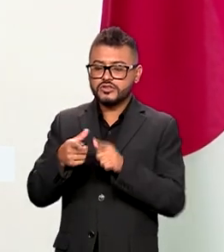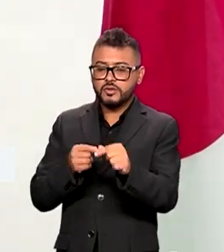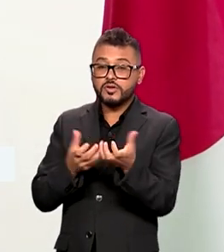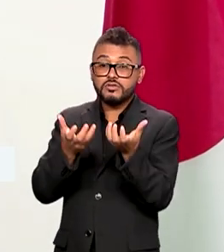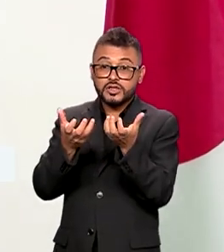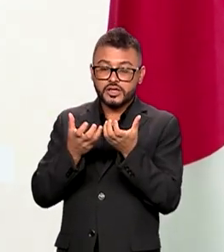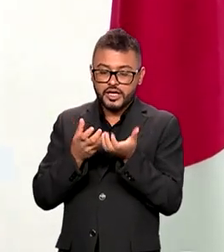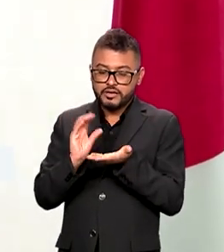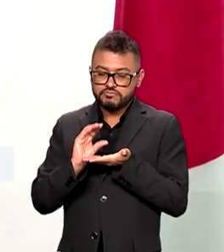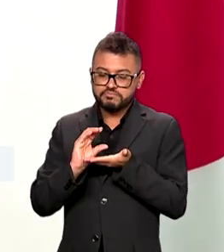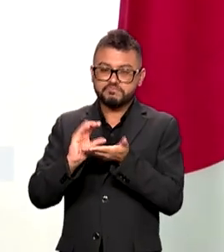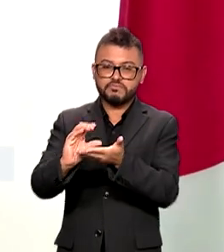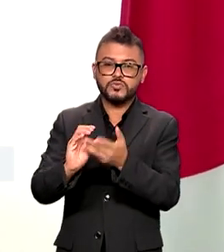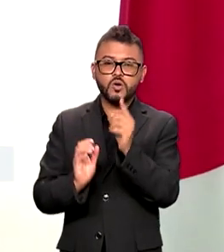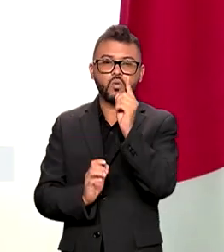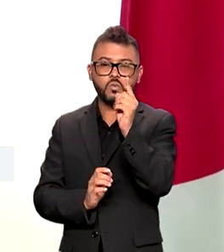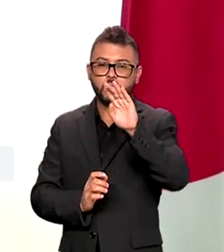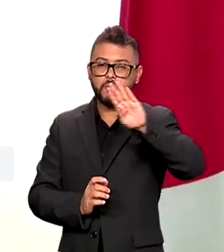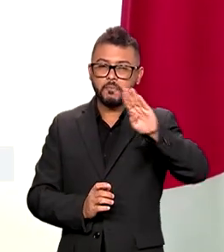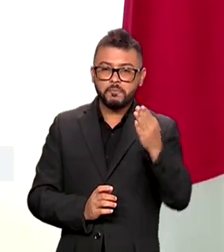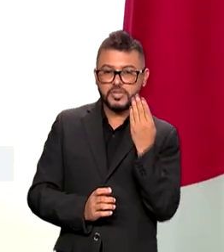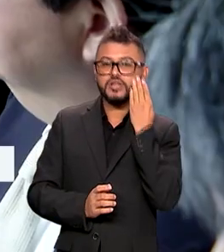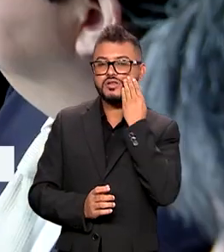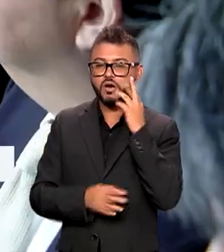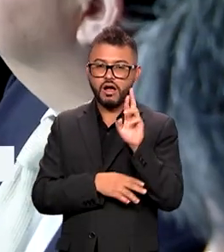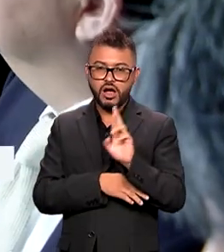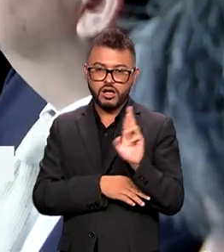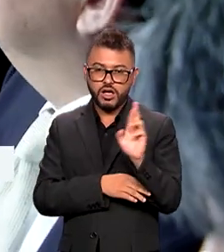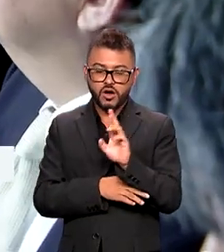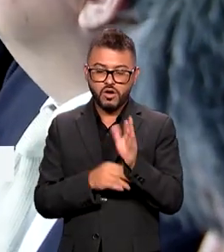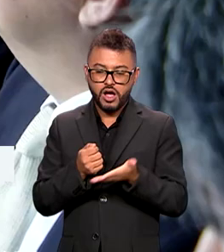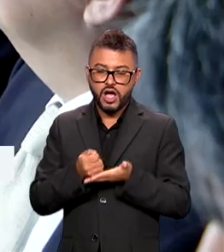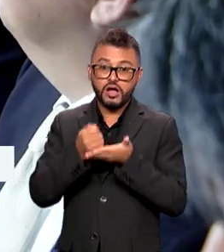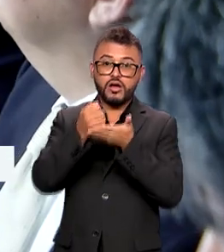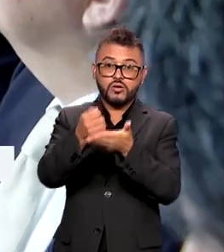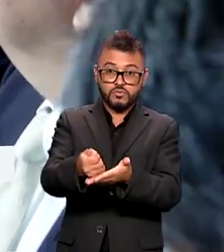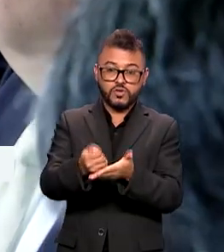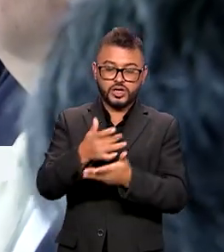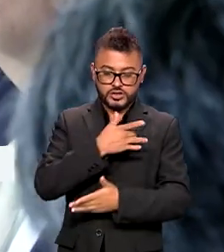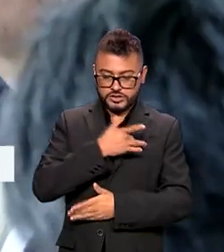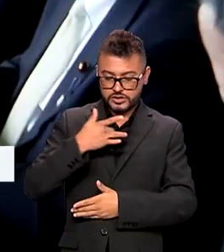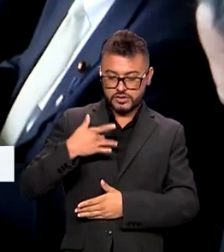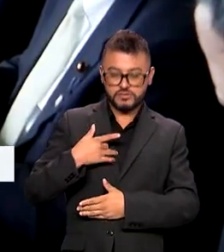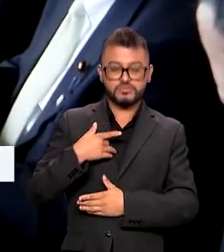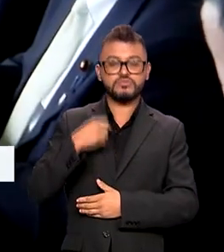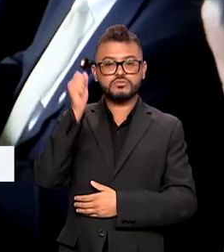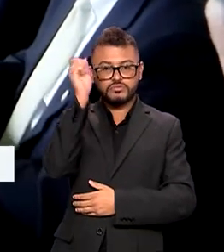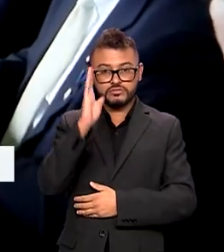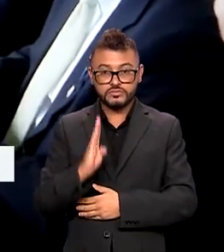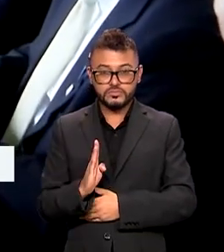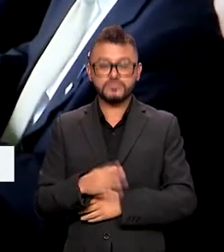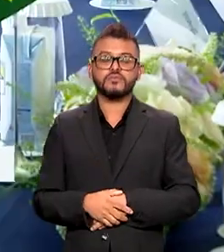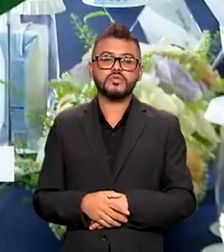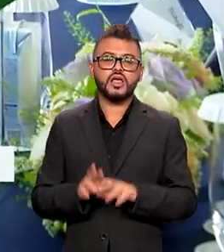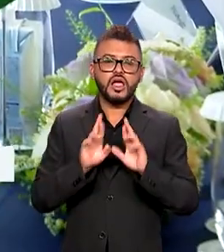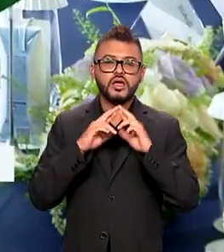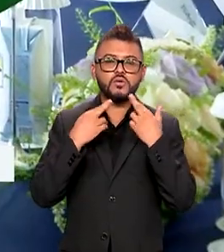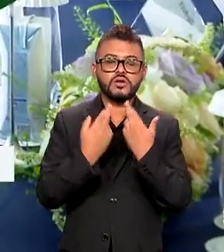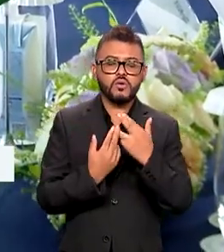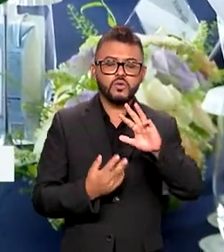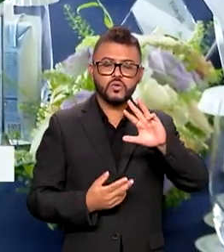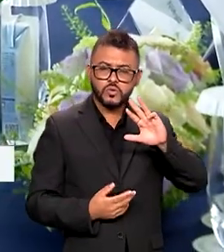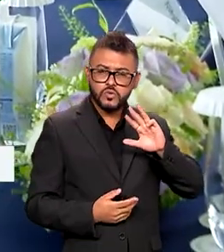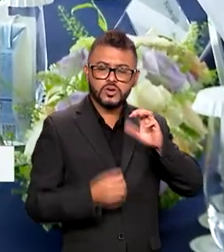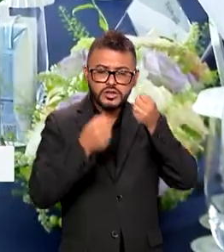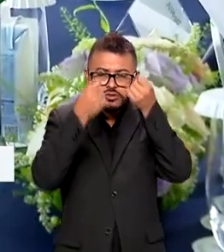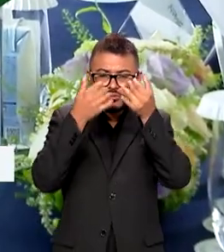um empréstimo de cerca de R$1 bilhão para apoiar o setor de saúde no Brasil. No encontro, Lula demonstrou